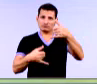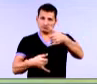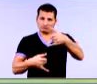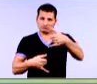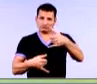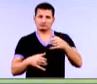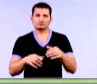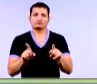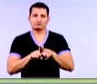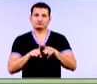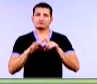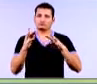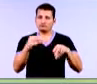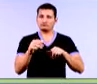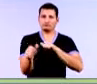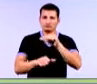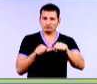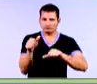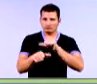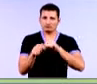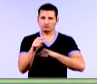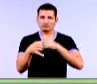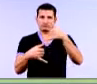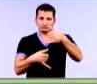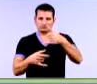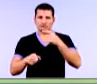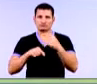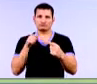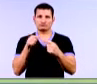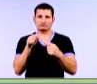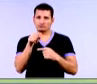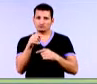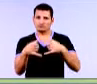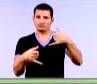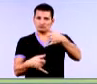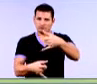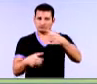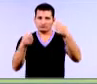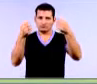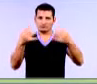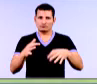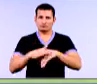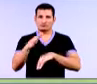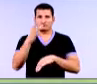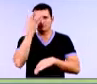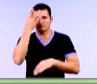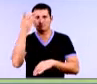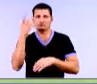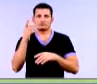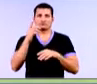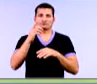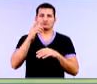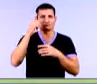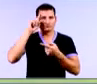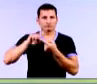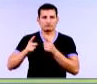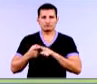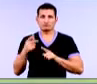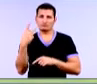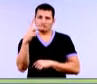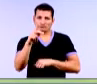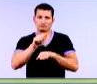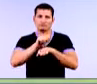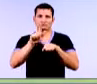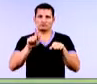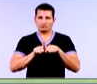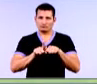código, identificar os objetivos daquele código, explicar de maneira mais fácil a lógica do seu algoritmo, e entre muitos